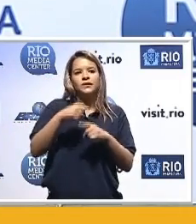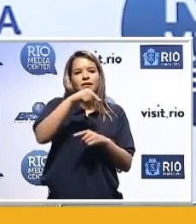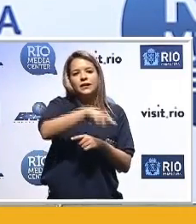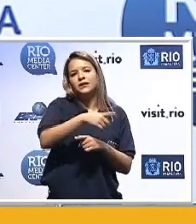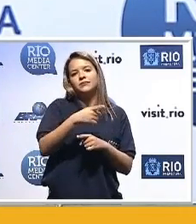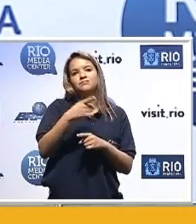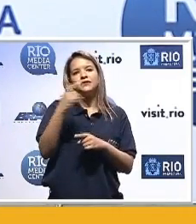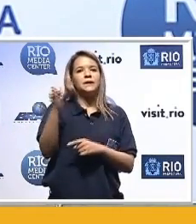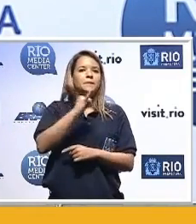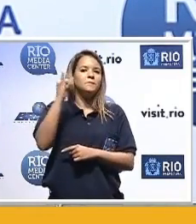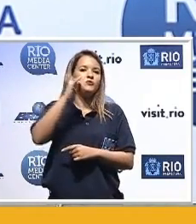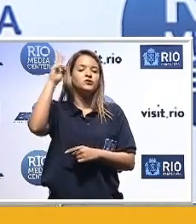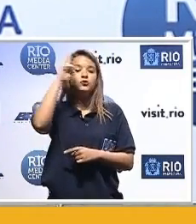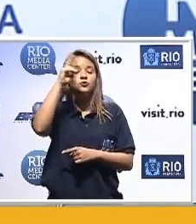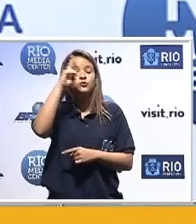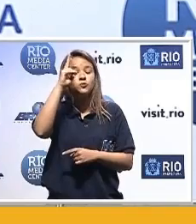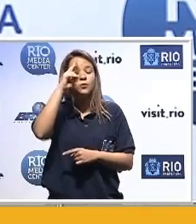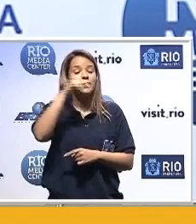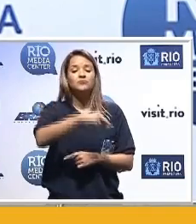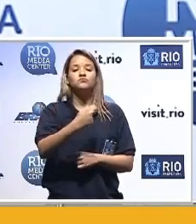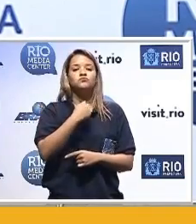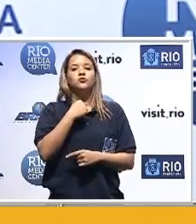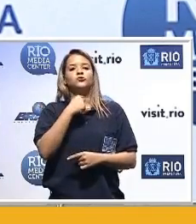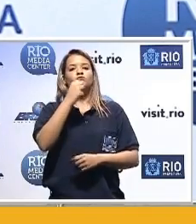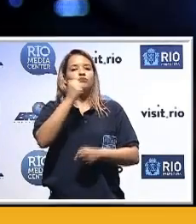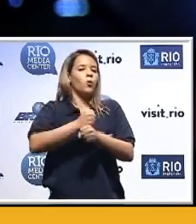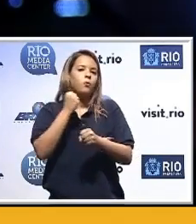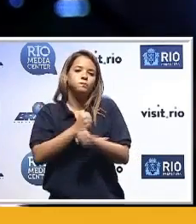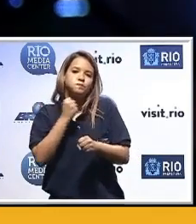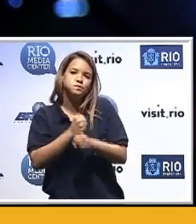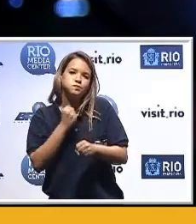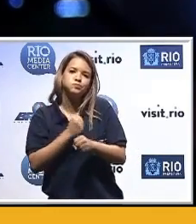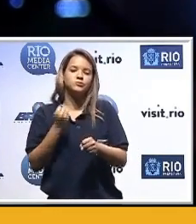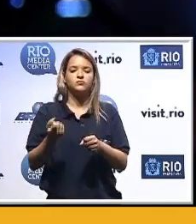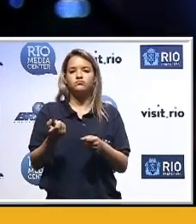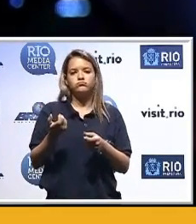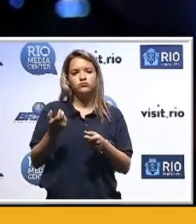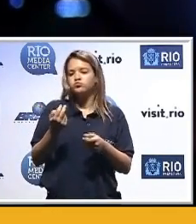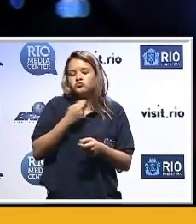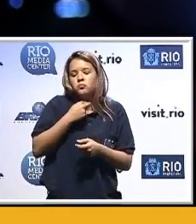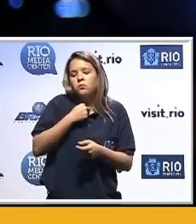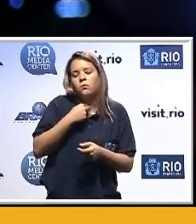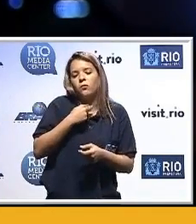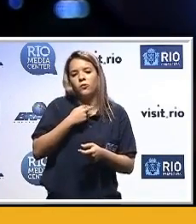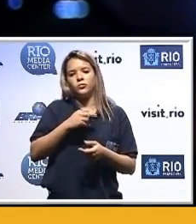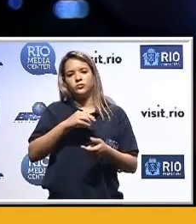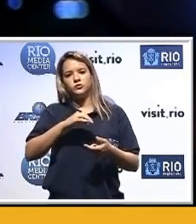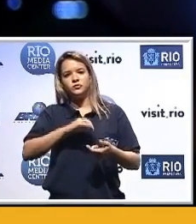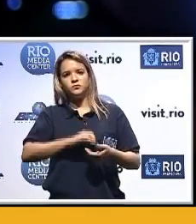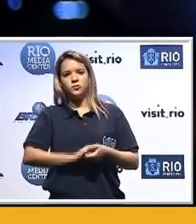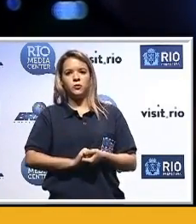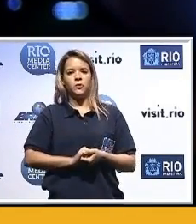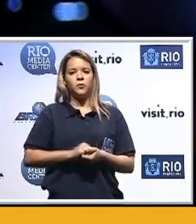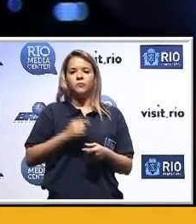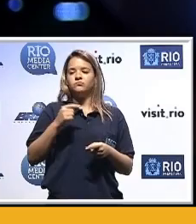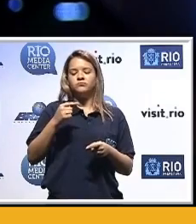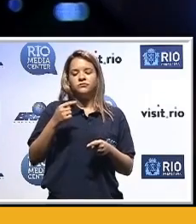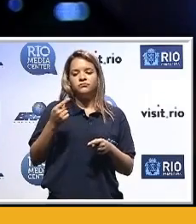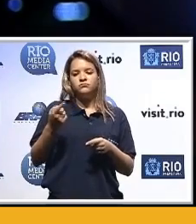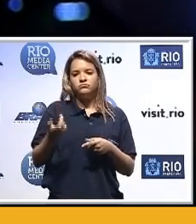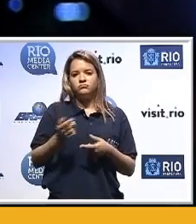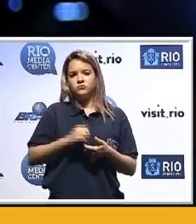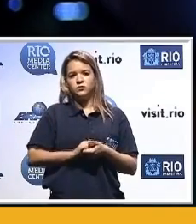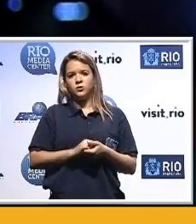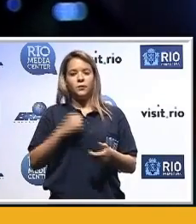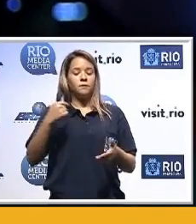tomba, pronto, ninguém pode mexer, independentemente das consequências que isso acaba trazendo. A pergunta